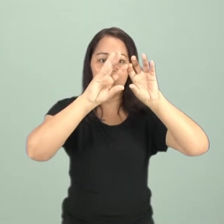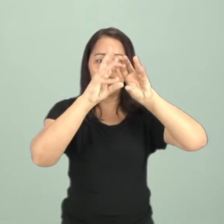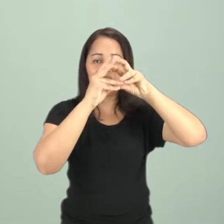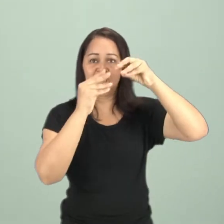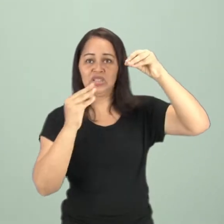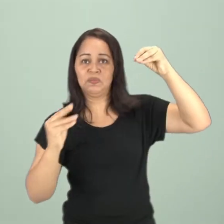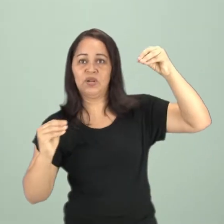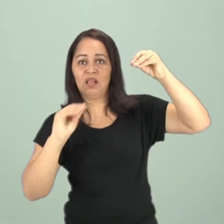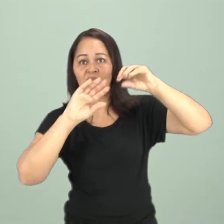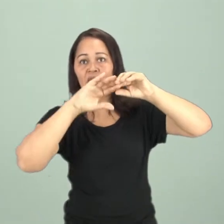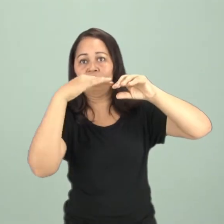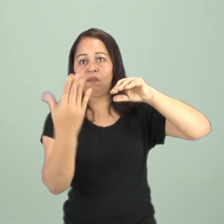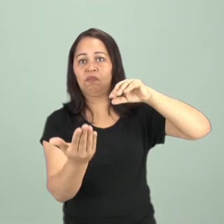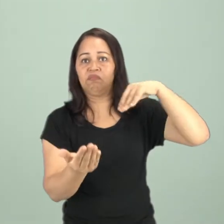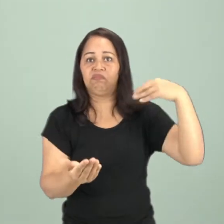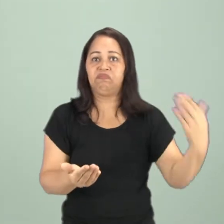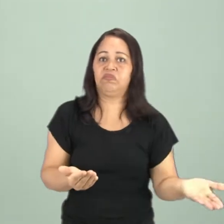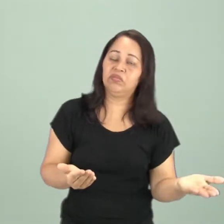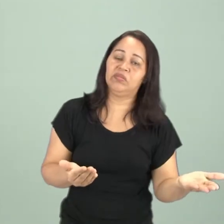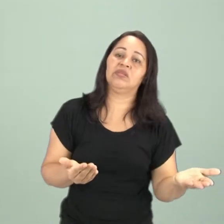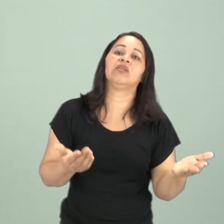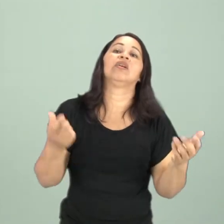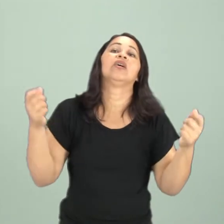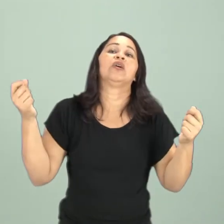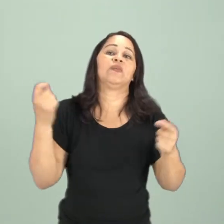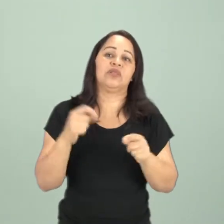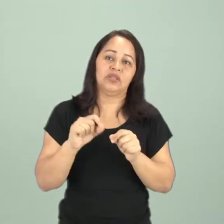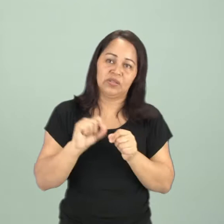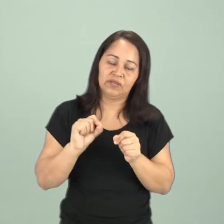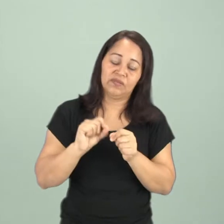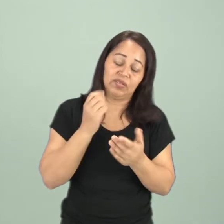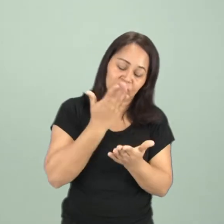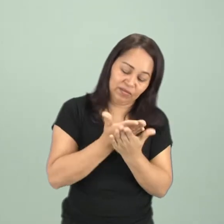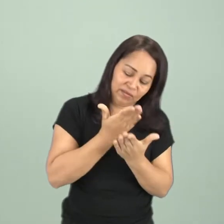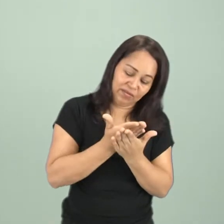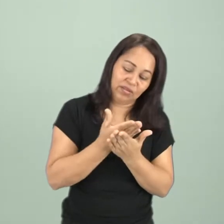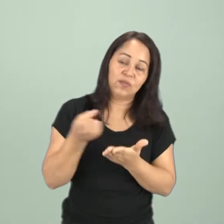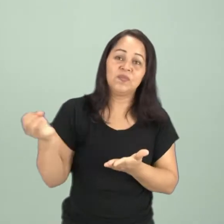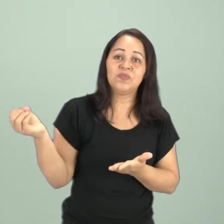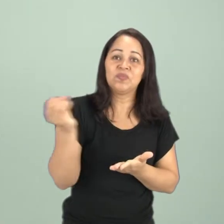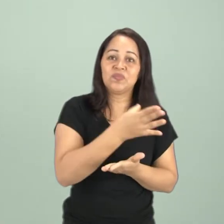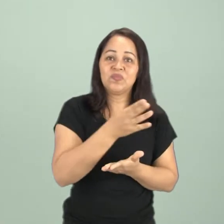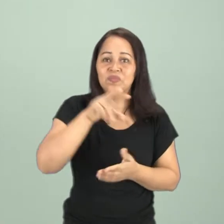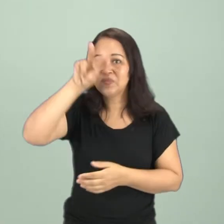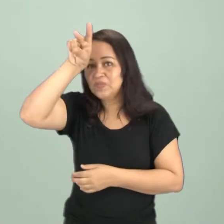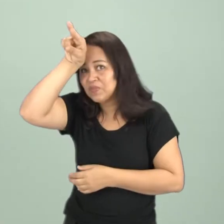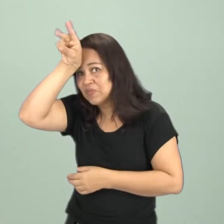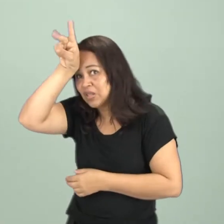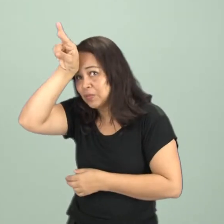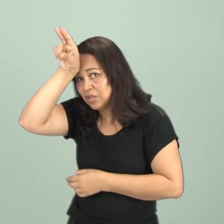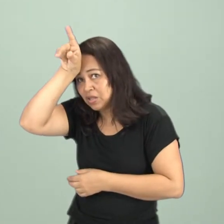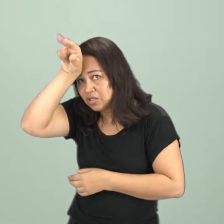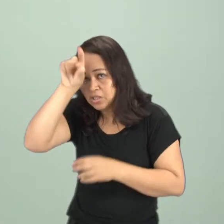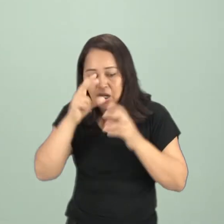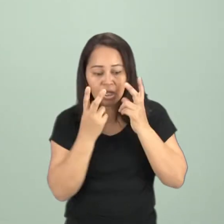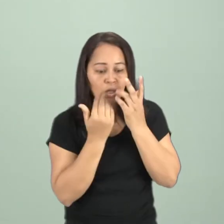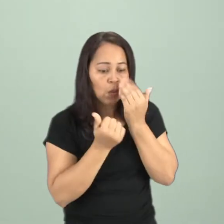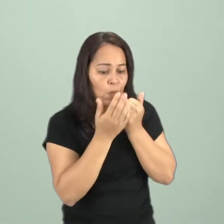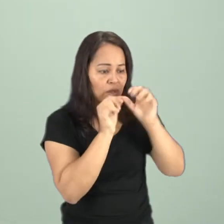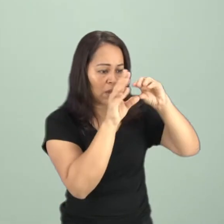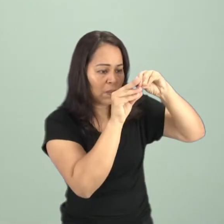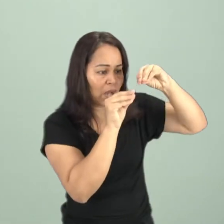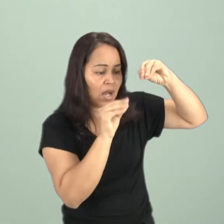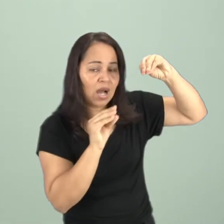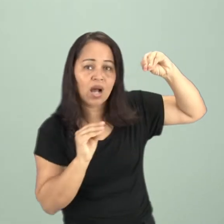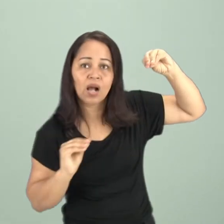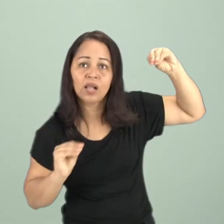palha. Então a Organização Mundial de Saúde fez um novo estudo e identificou uma espécie de baratinha que se alimentava de palhas, que